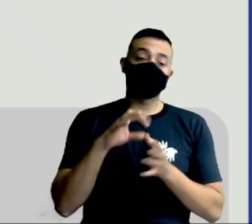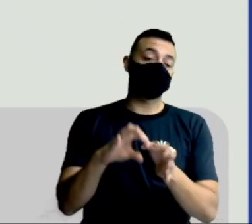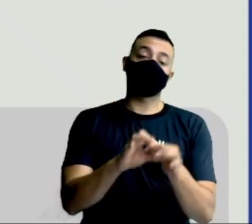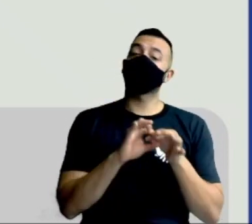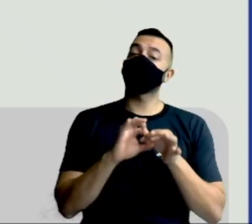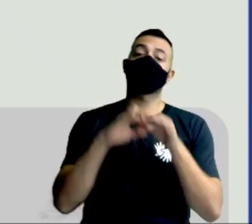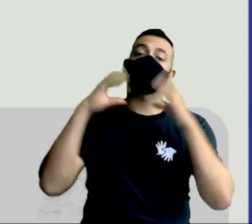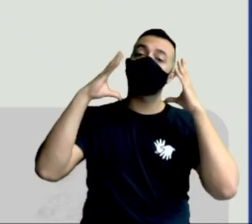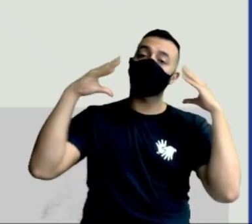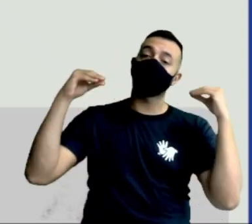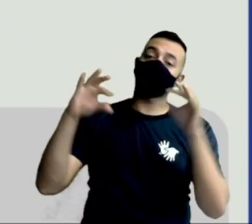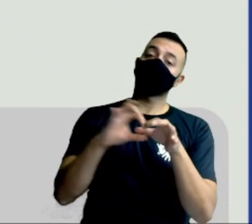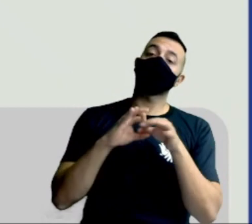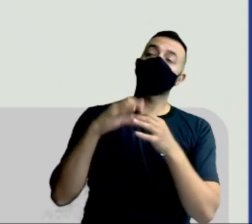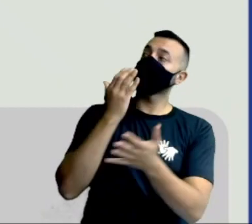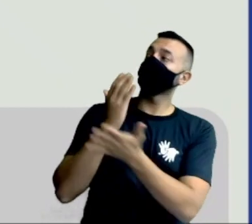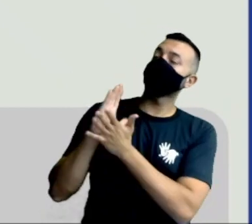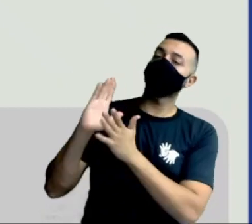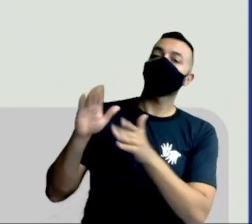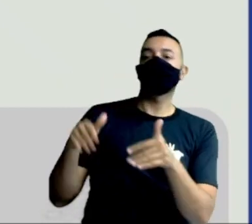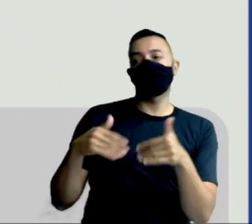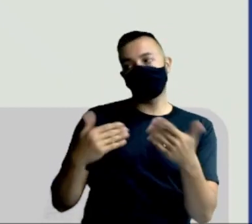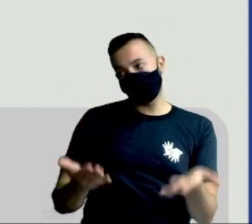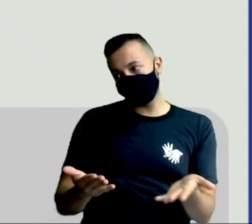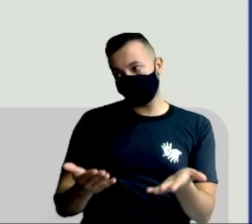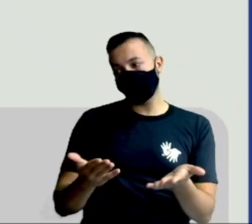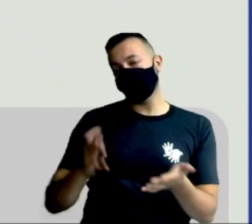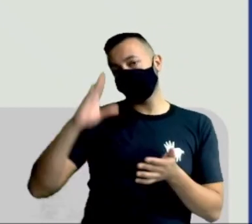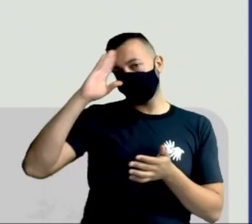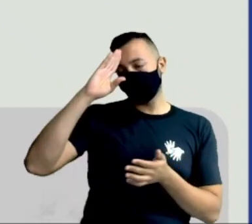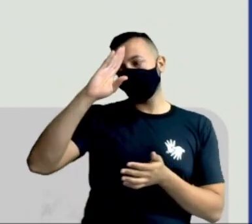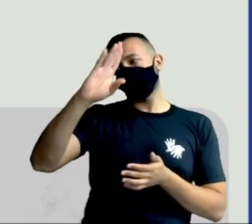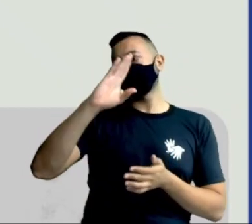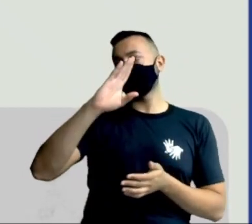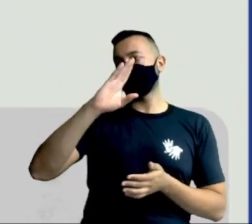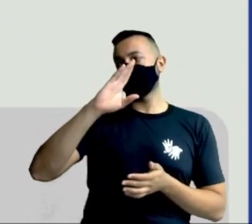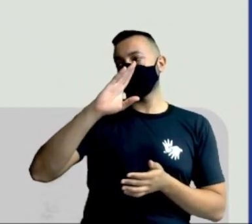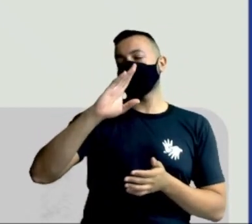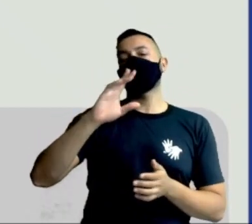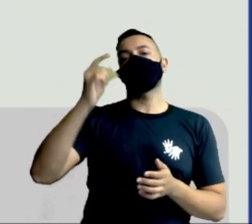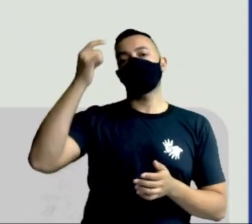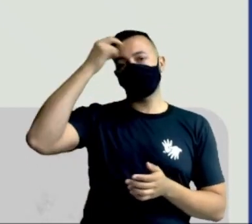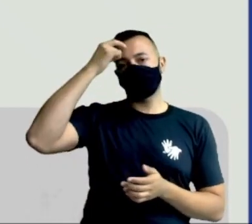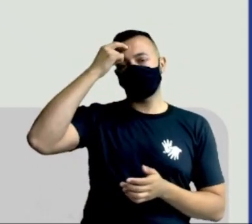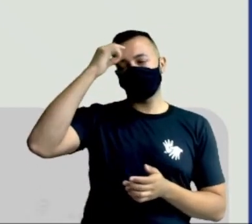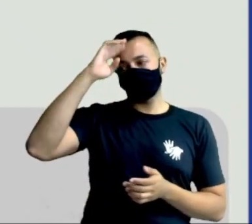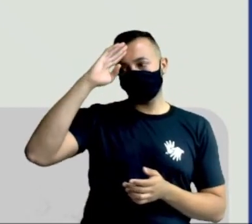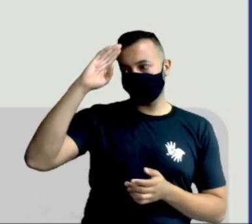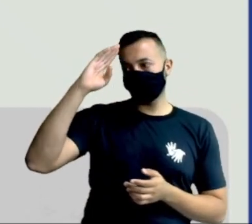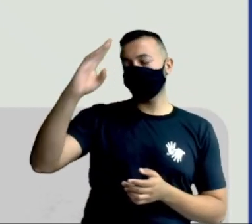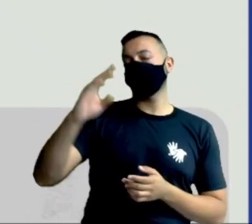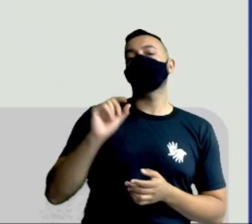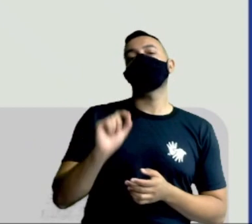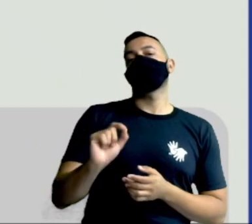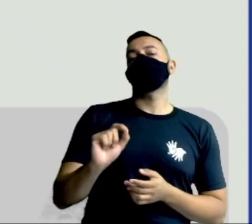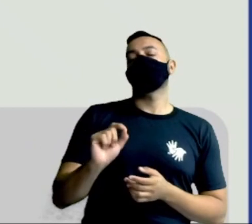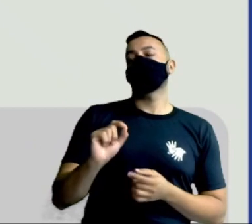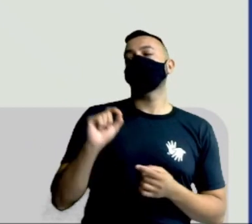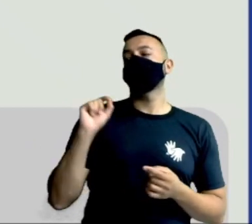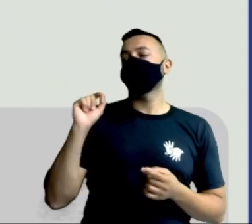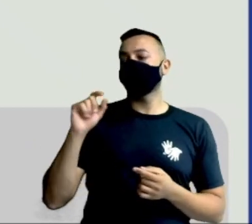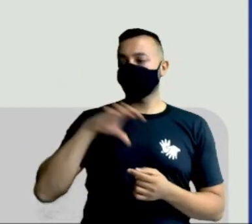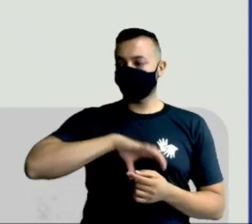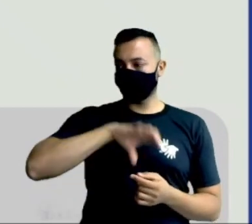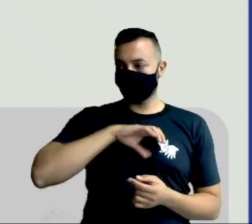pessoal contra os holandeses, né? Enfim, então, as principais mentes dessa revolução são